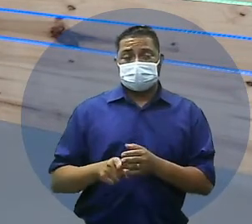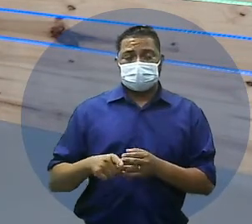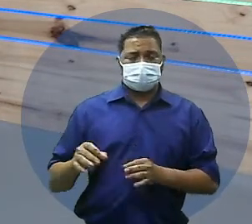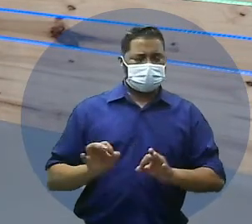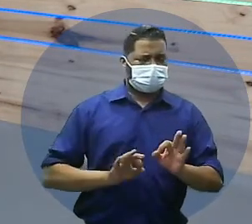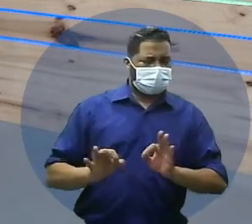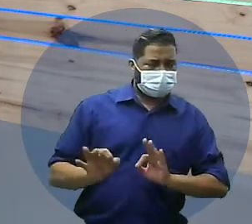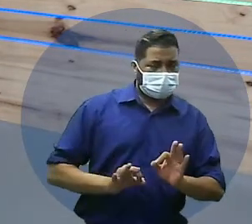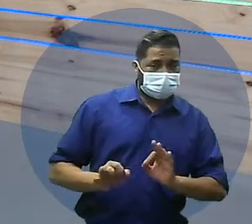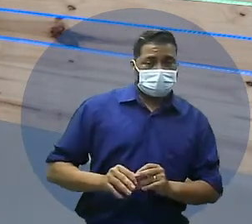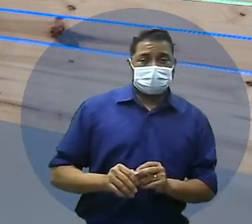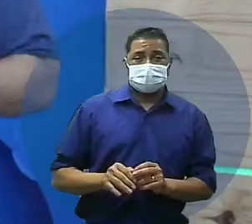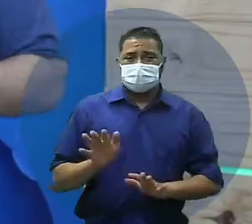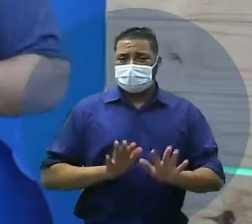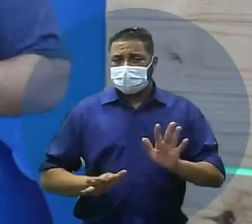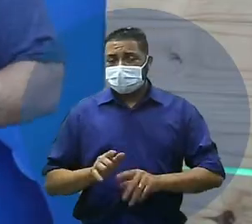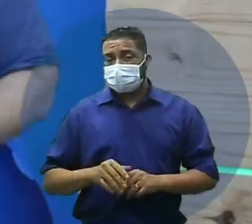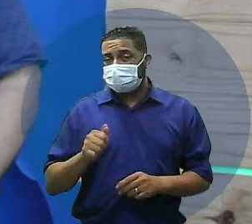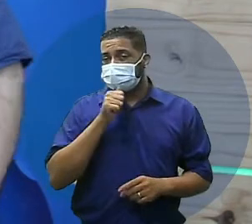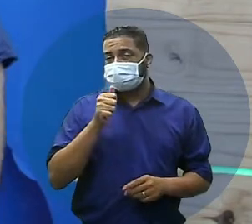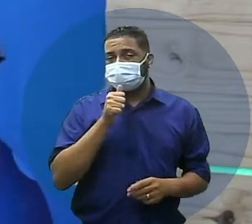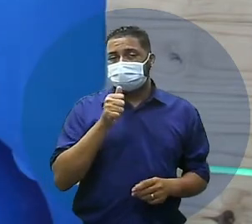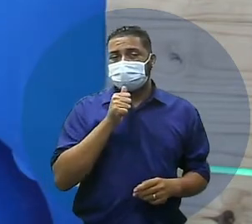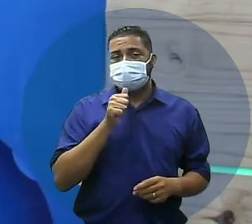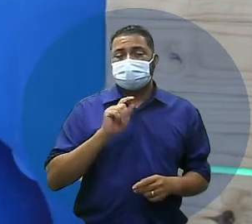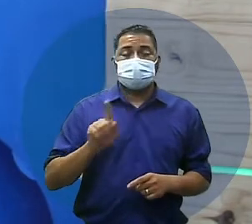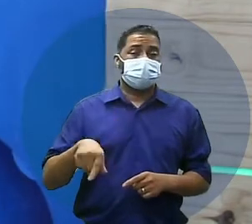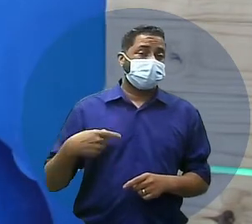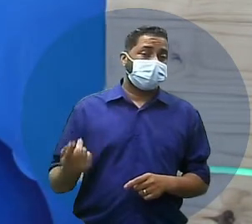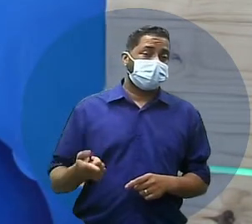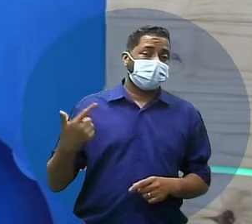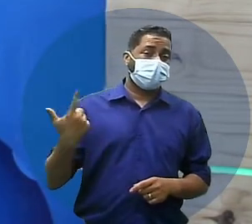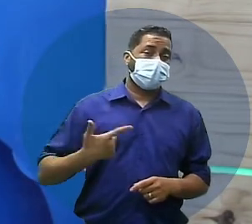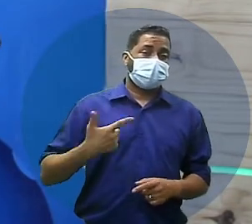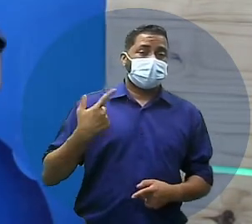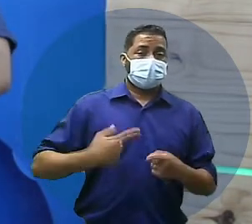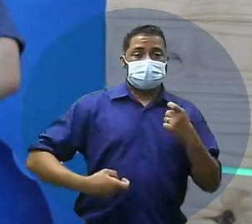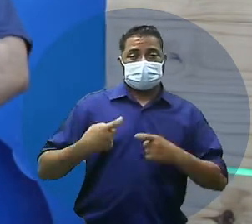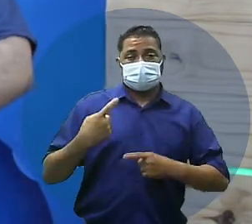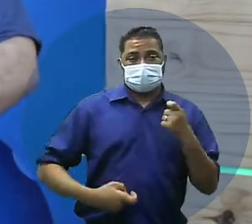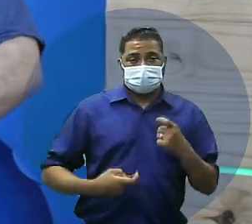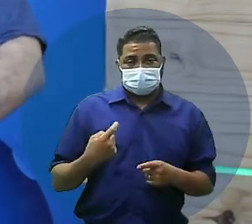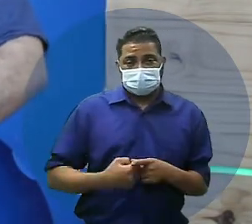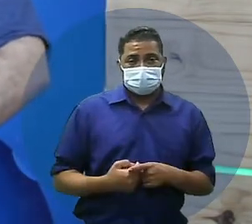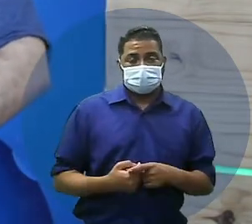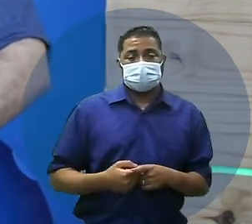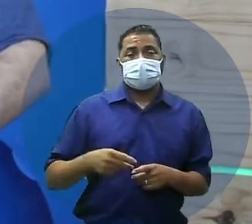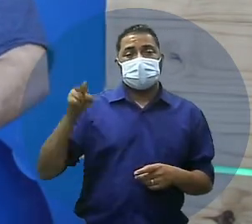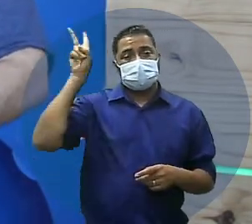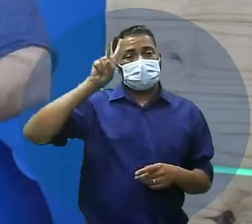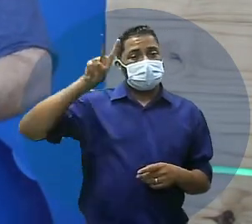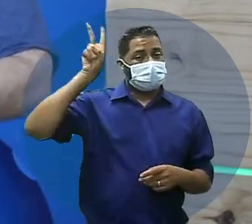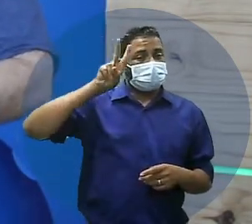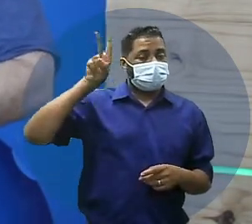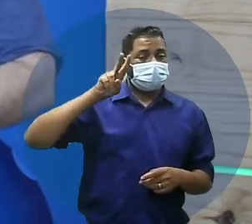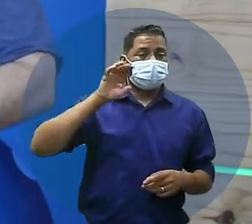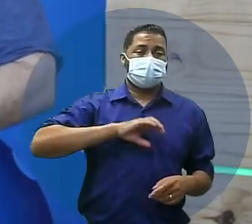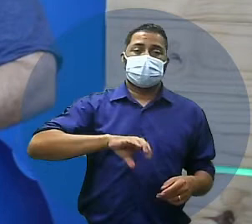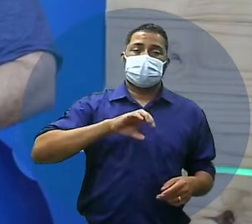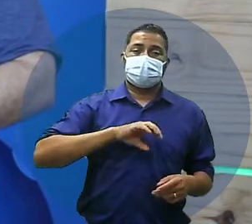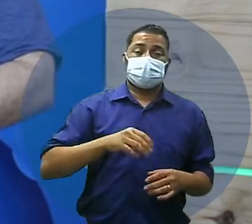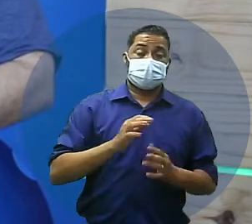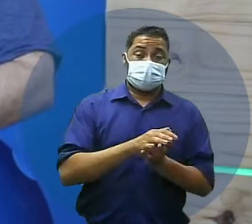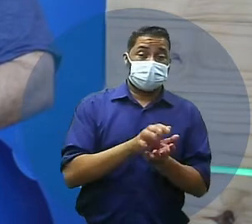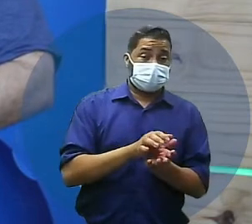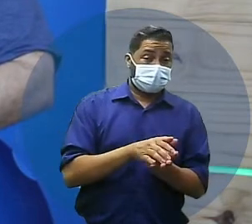tratar ainda sobre questões do pós-Segunda Guerra. Vamos trazer um pouco de história de Pernambuco,